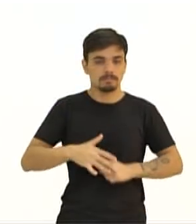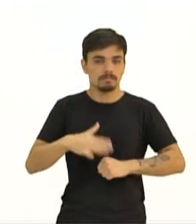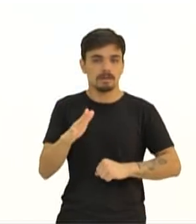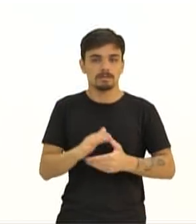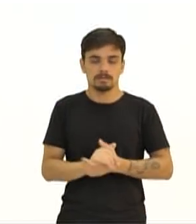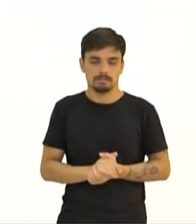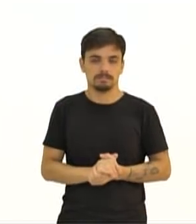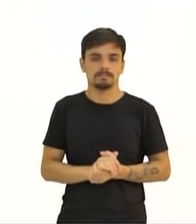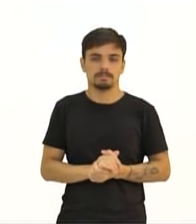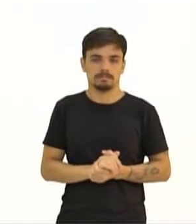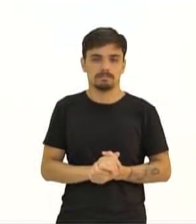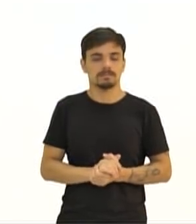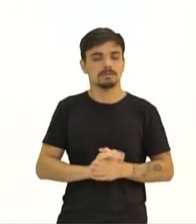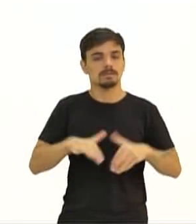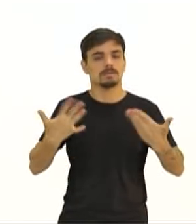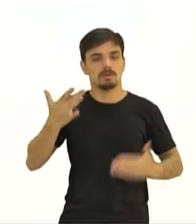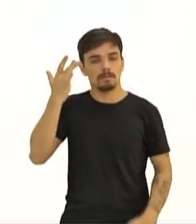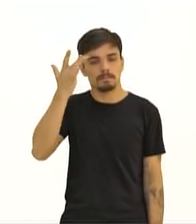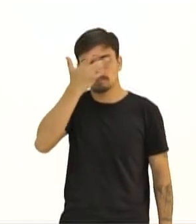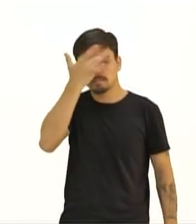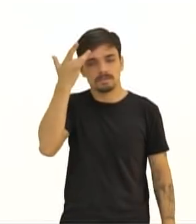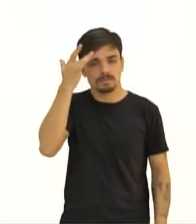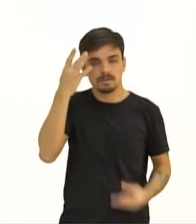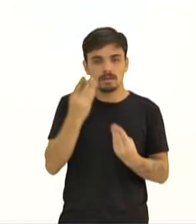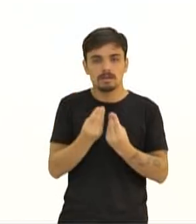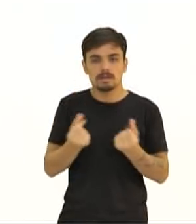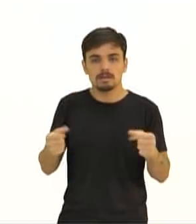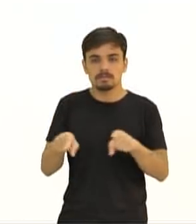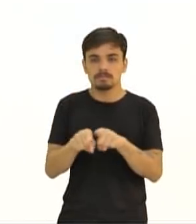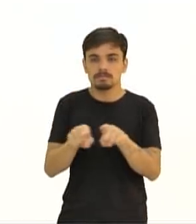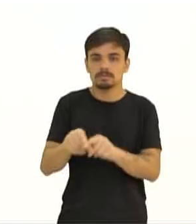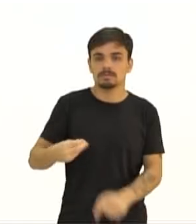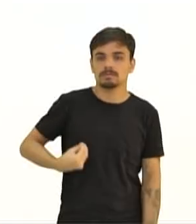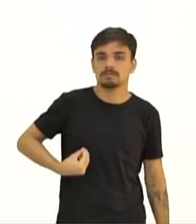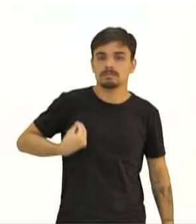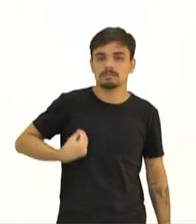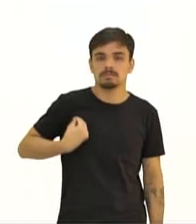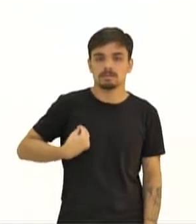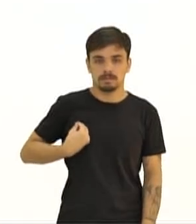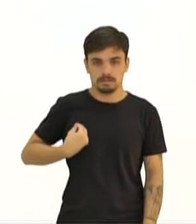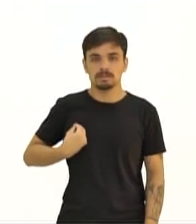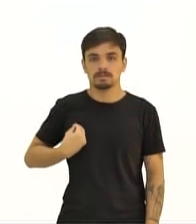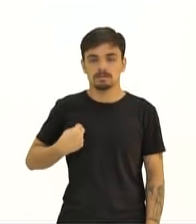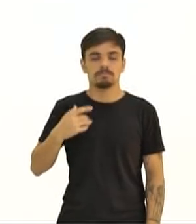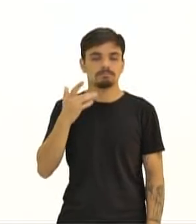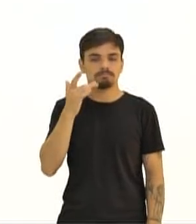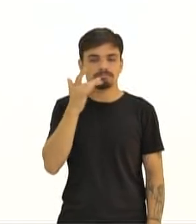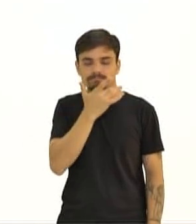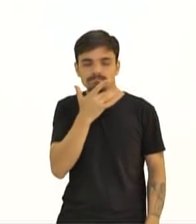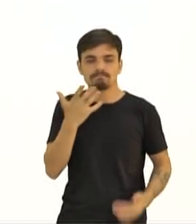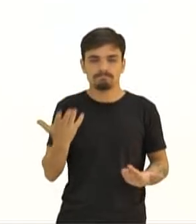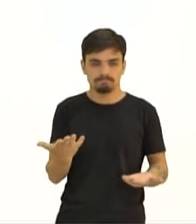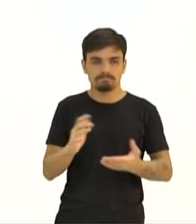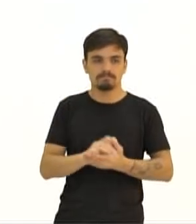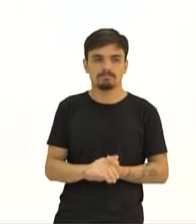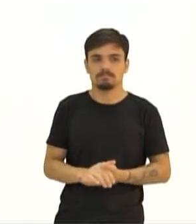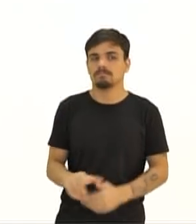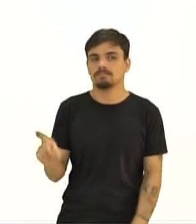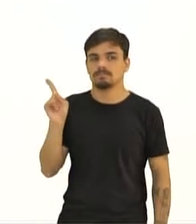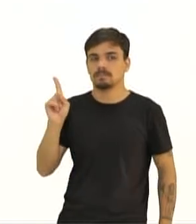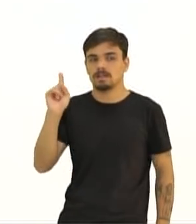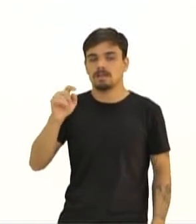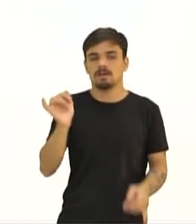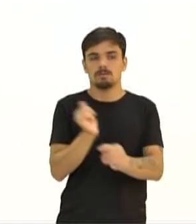Olha só, então, né, a pessoa vai ficar mais leve, vai ter essa vida mais leve, essa vida mais gostosa. Então, esse o